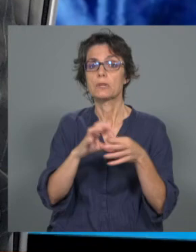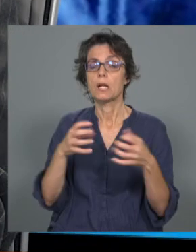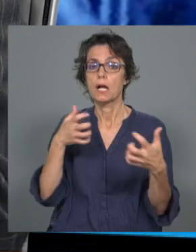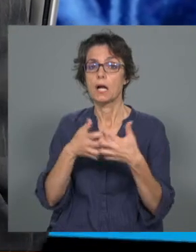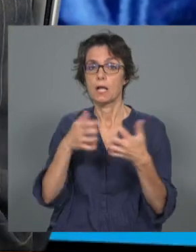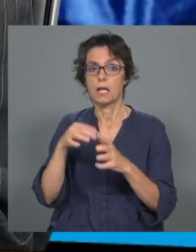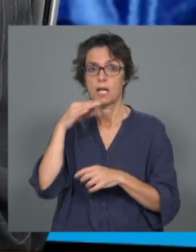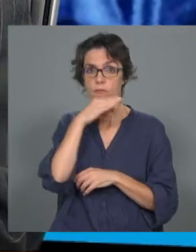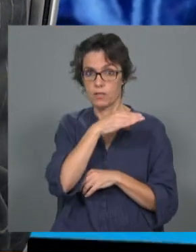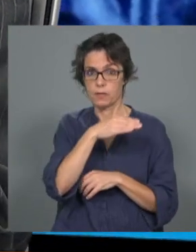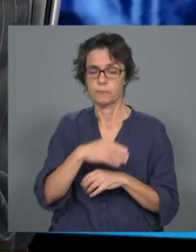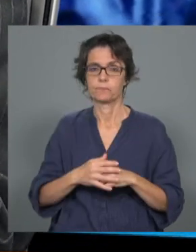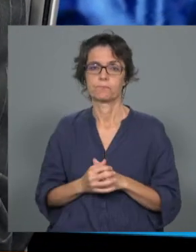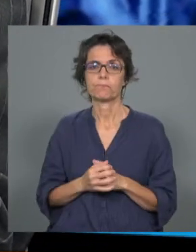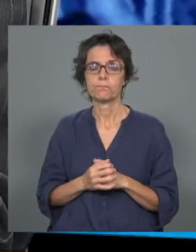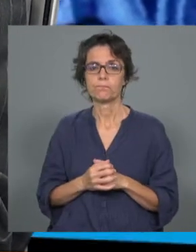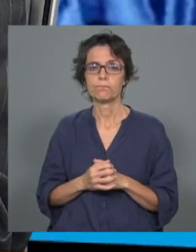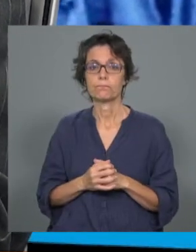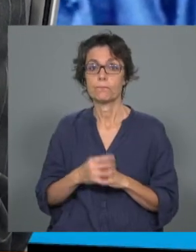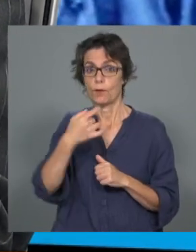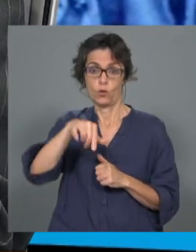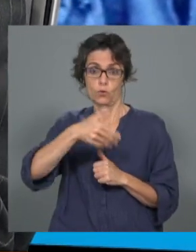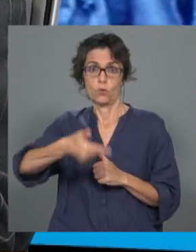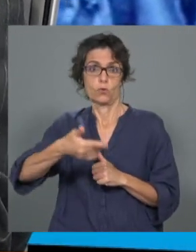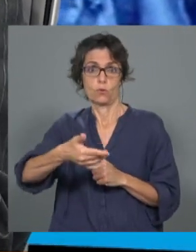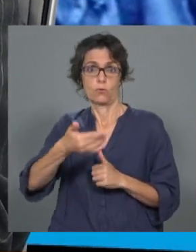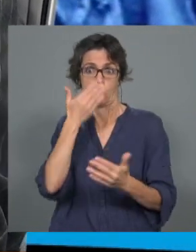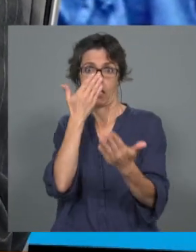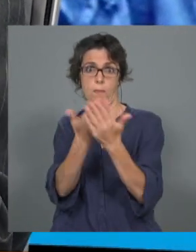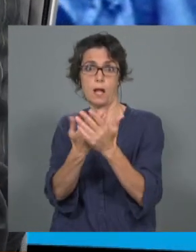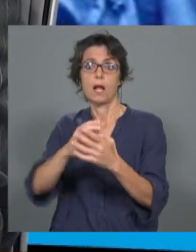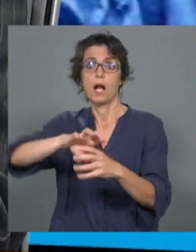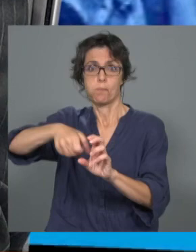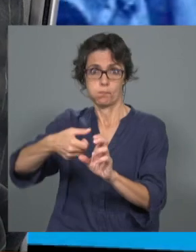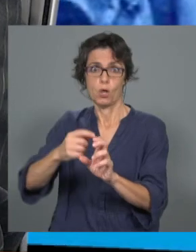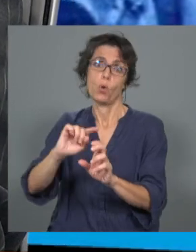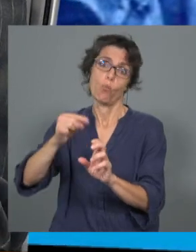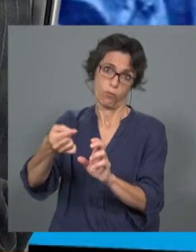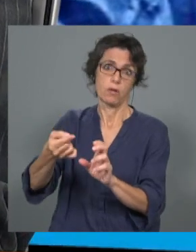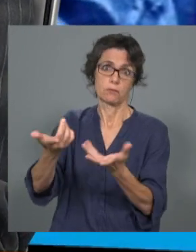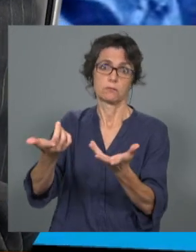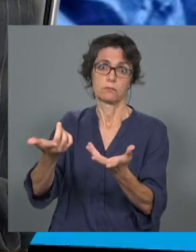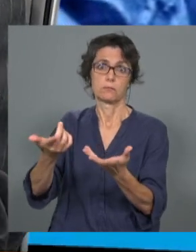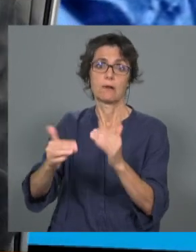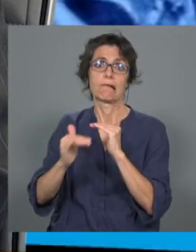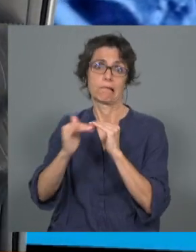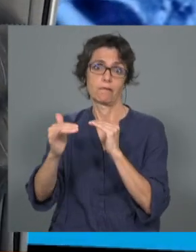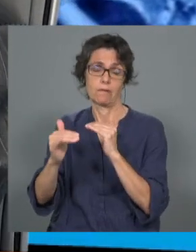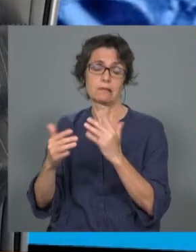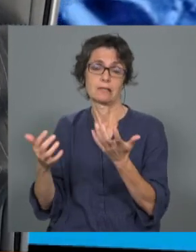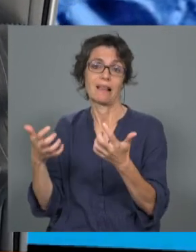Fria. Nós hoje vemos também uma época de crise, só que agora estamos na fase da Guerra